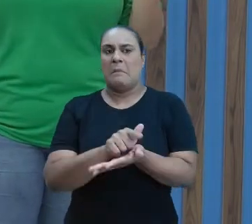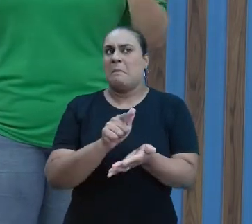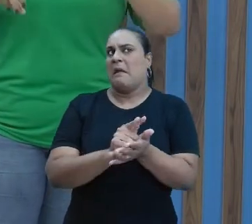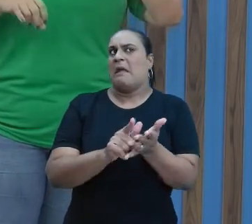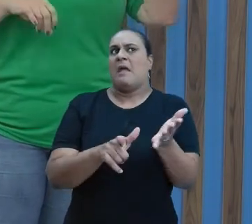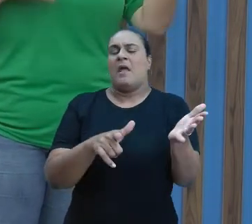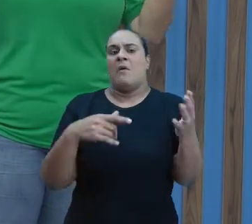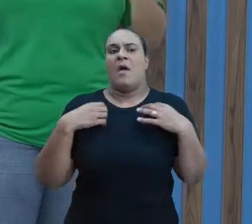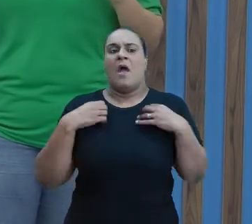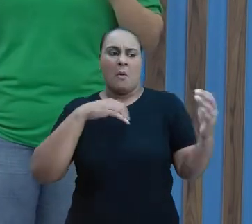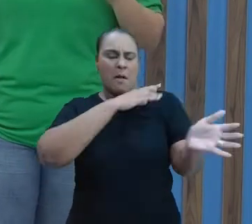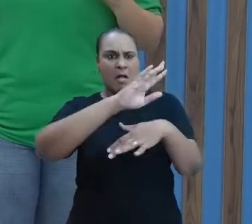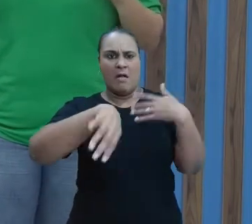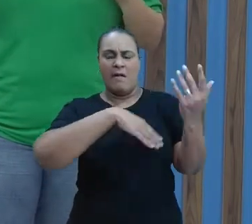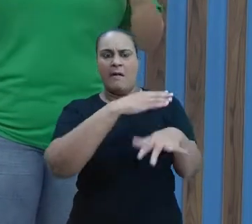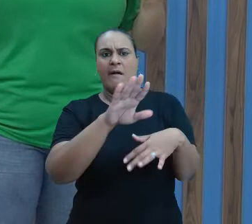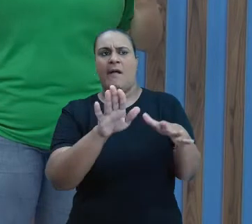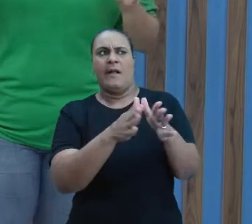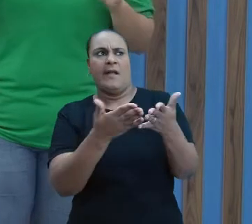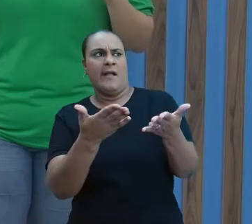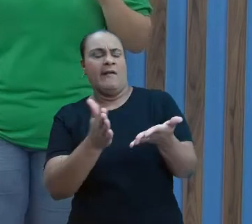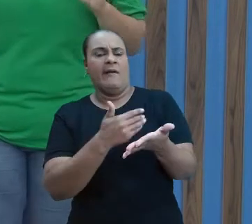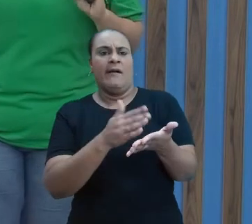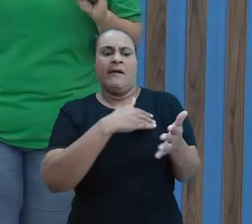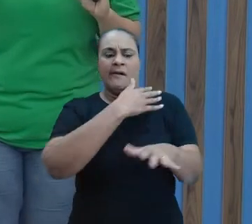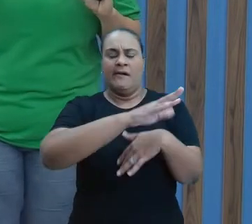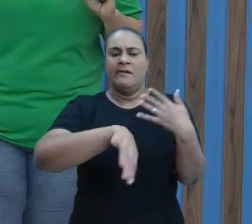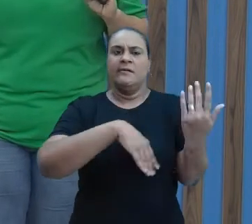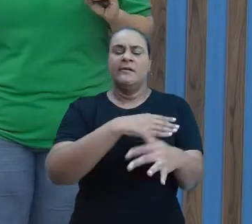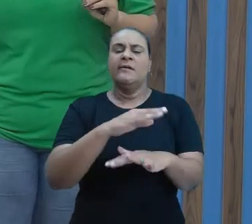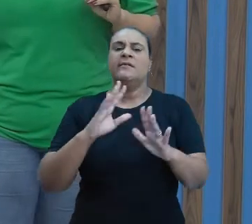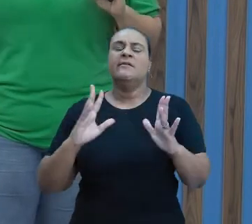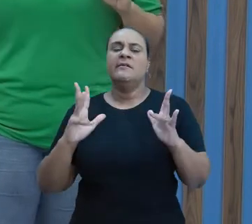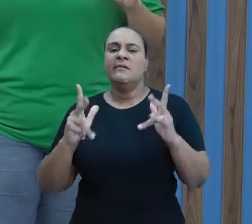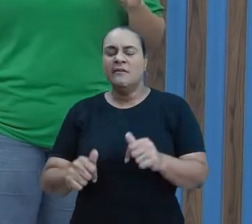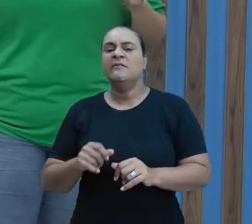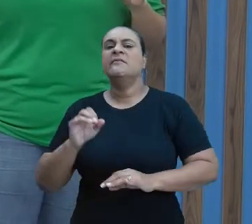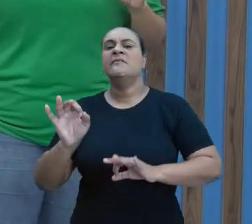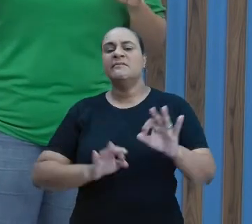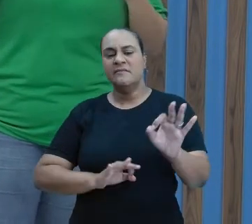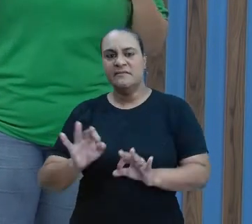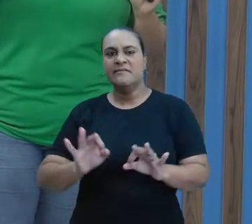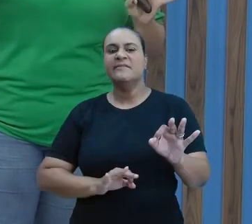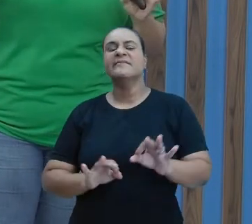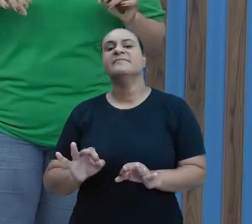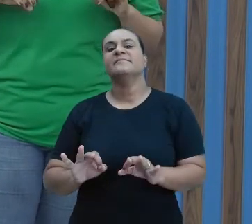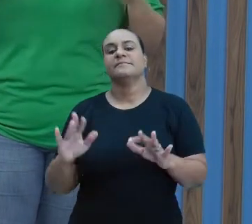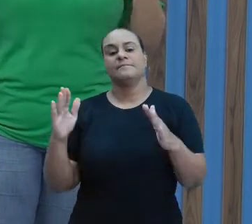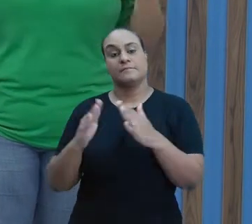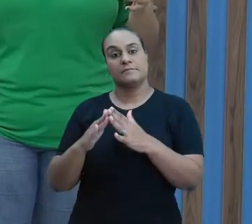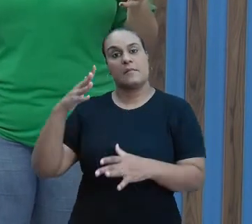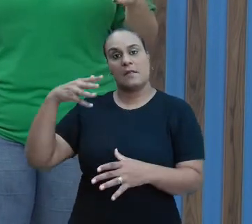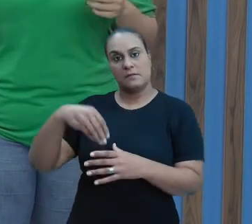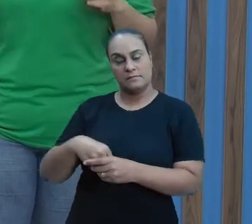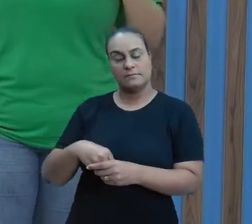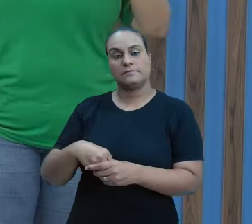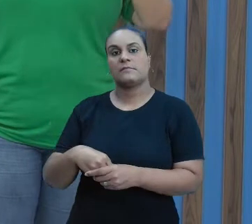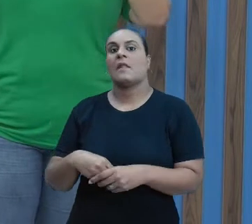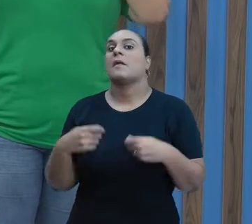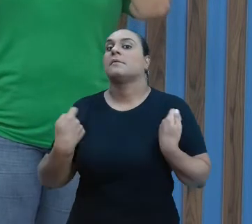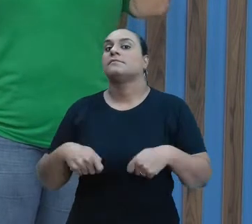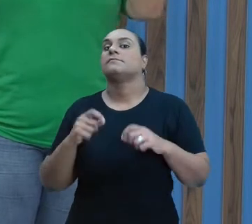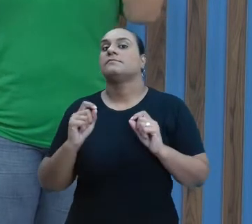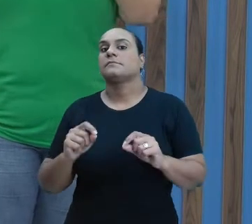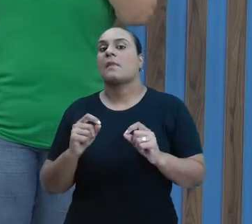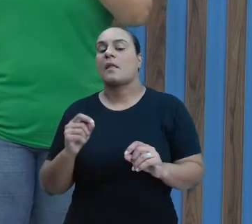bagunça danada, caderno, livro, sei lá. Tudo que a gente vai organizar na nossa casa, na nossa vida, a gente